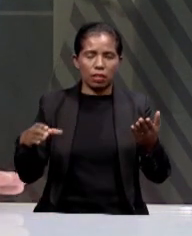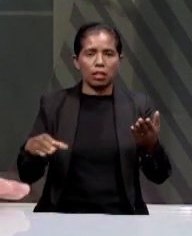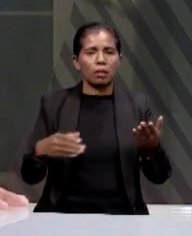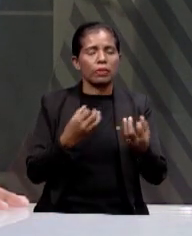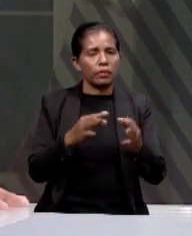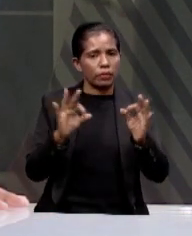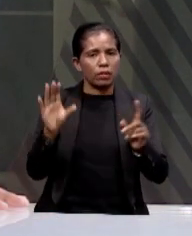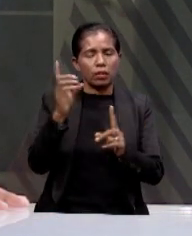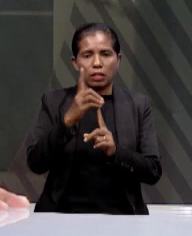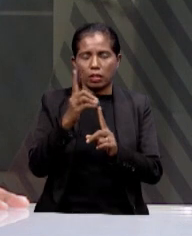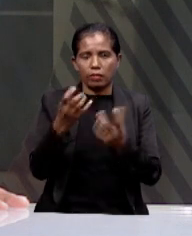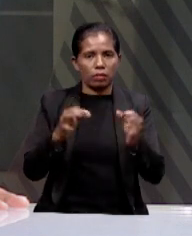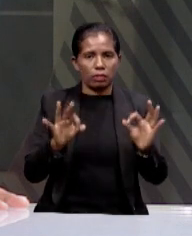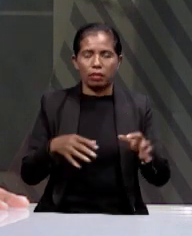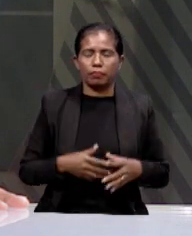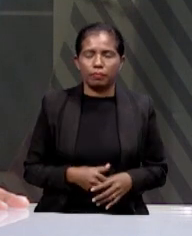comércio.